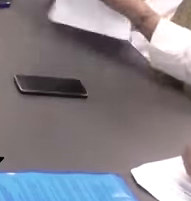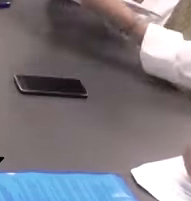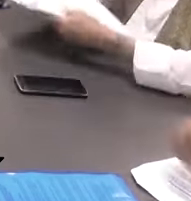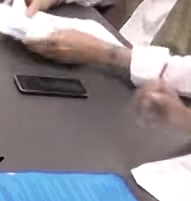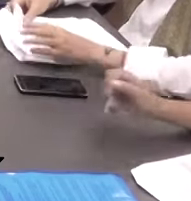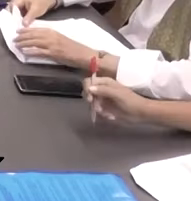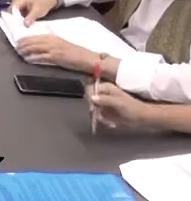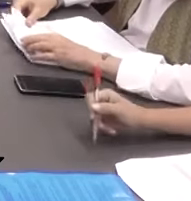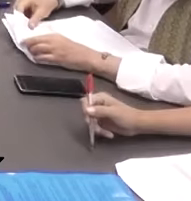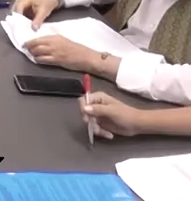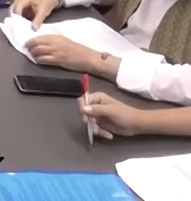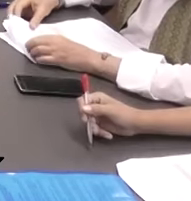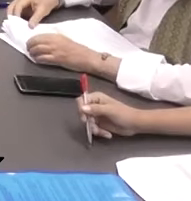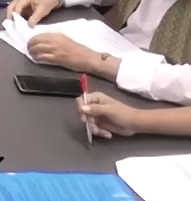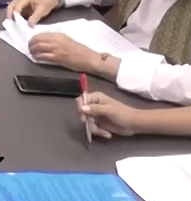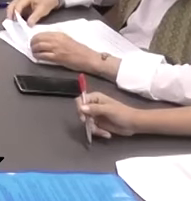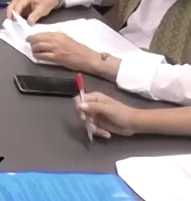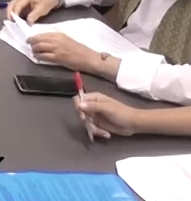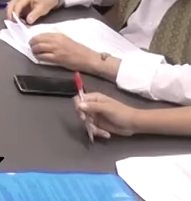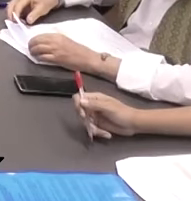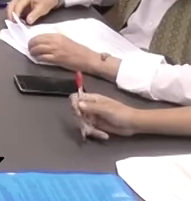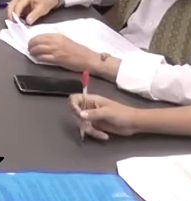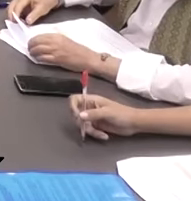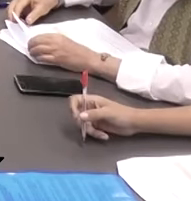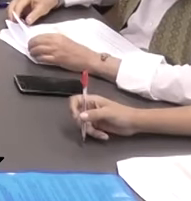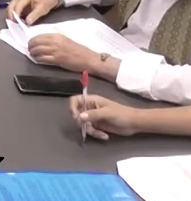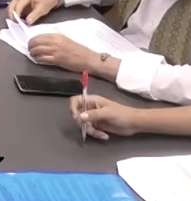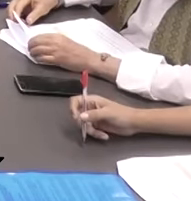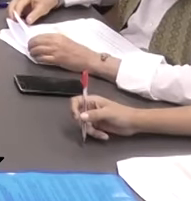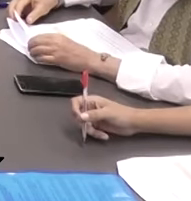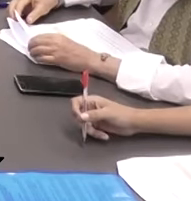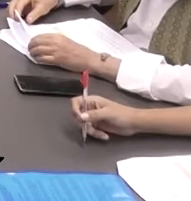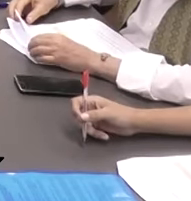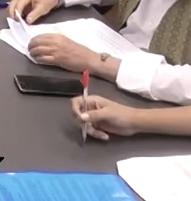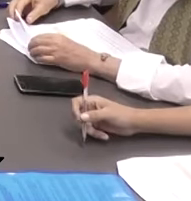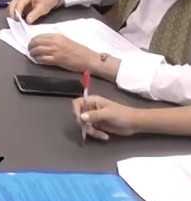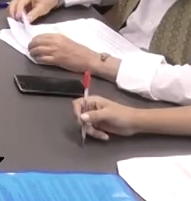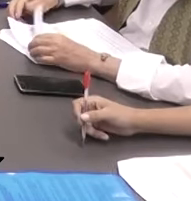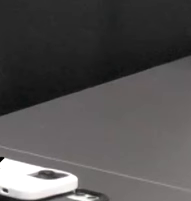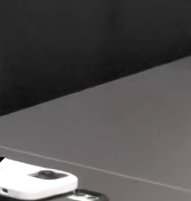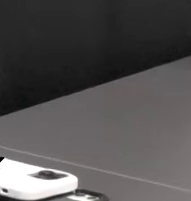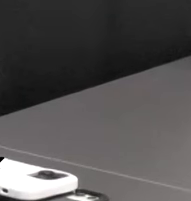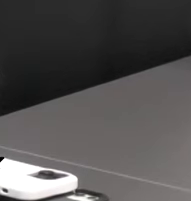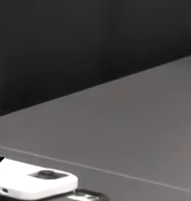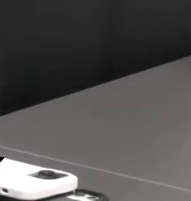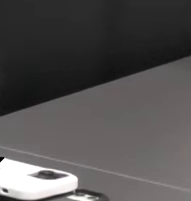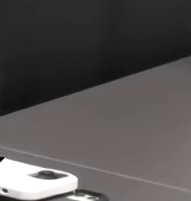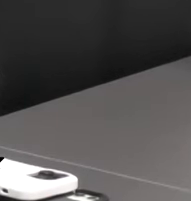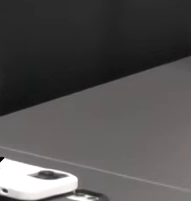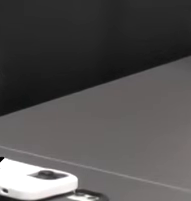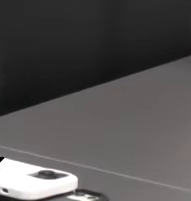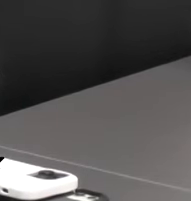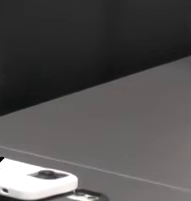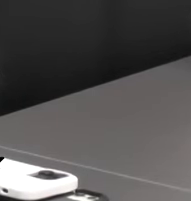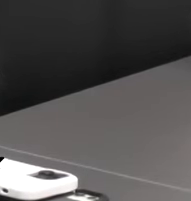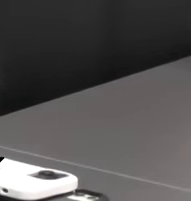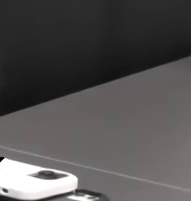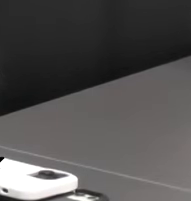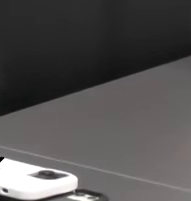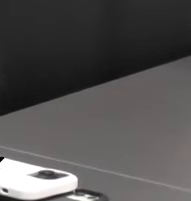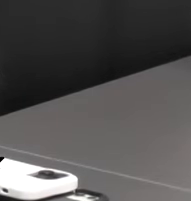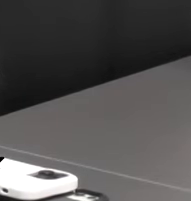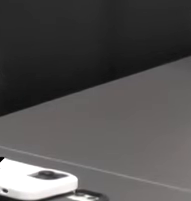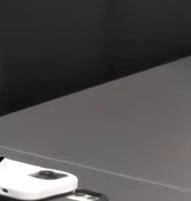estão, aprovado por unanimidade, inconstitucionalidade, vão ao arquivo. Projetos de anexação. Projetos